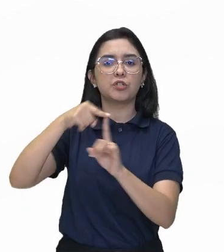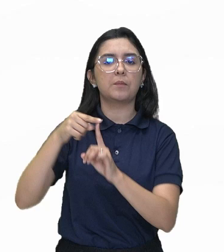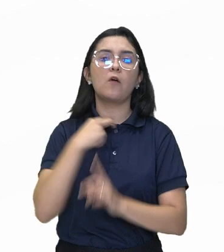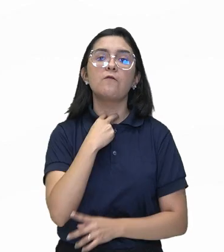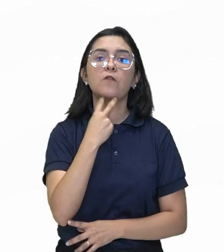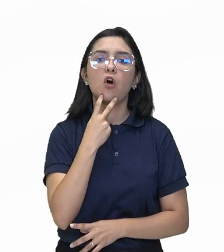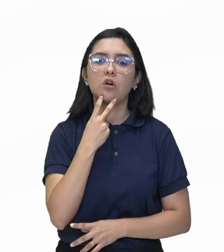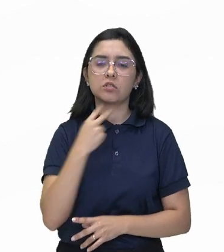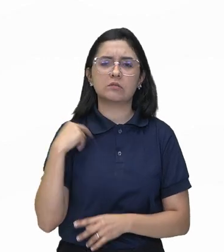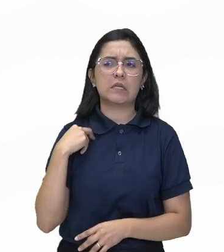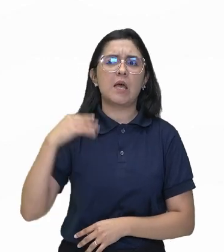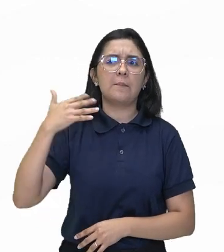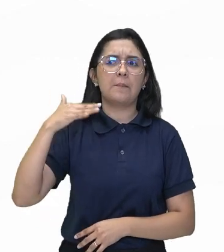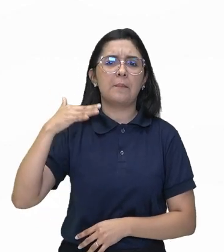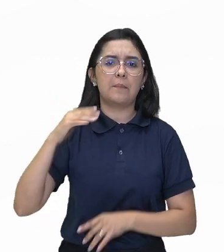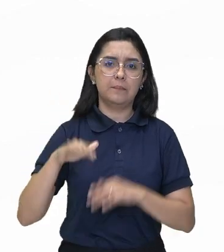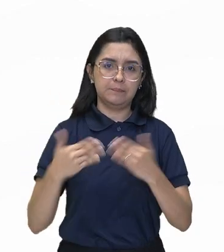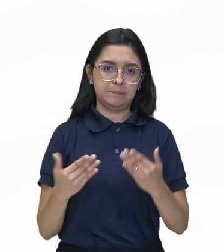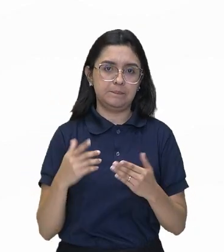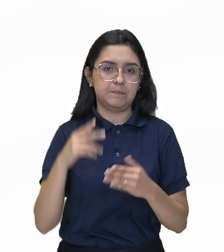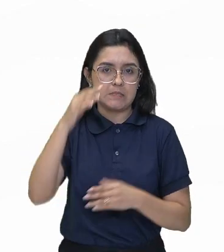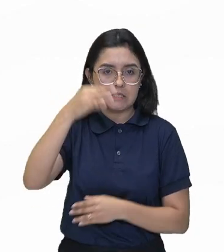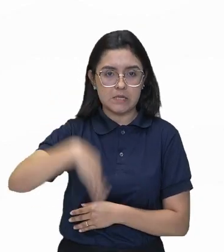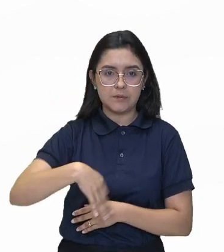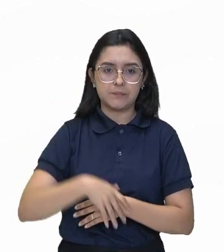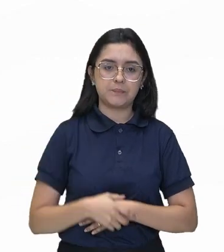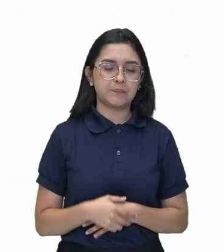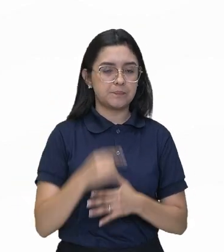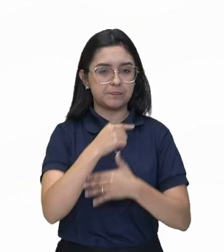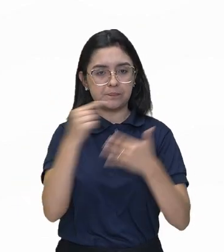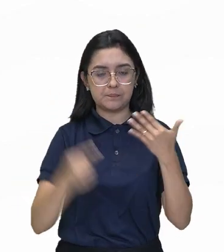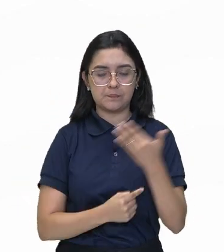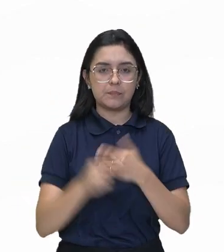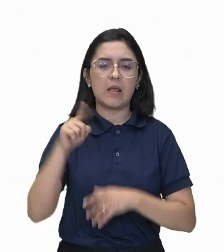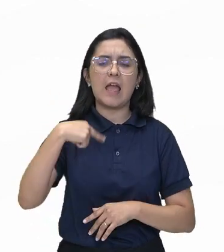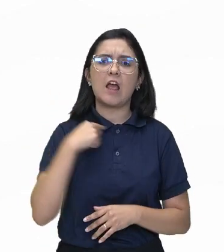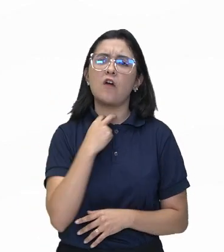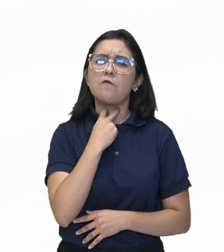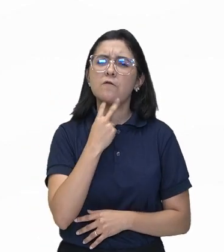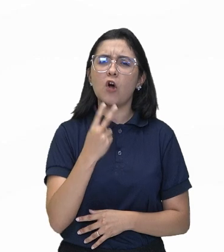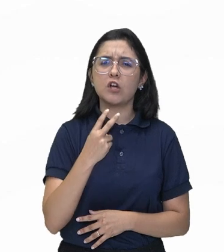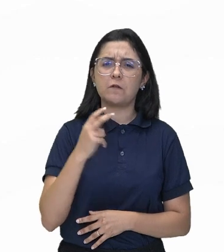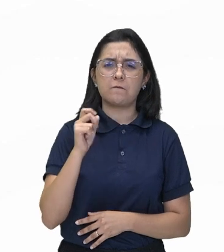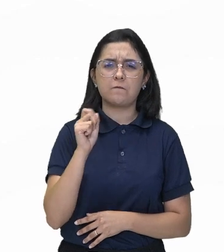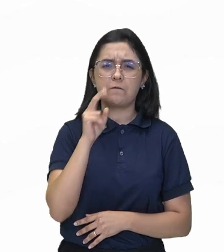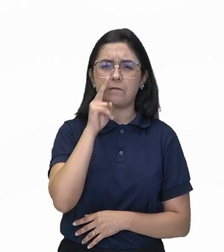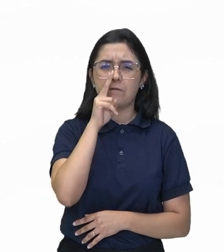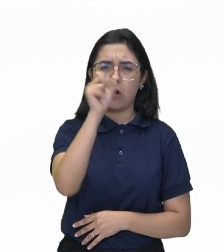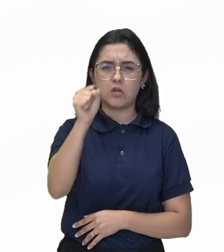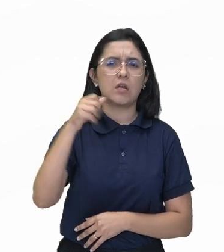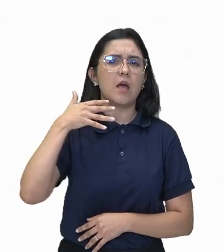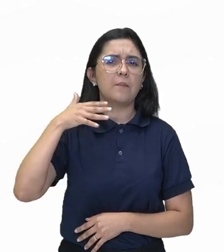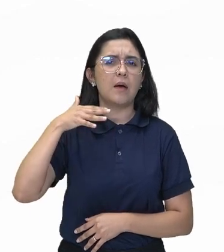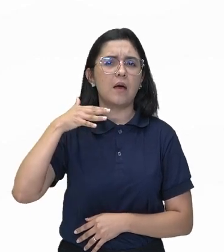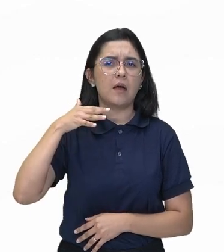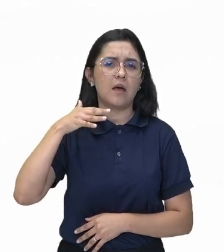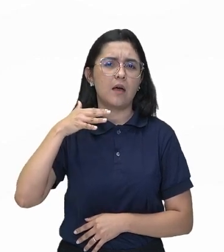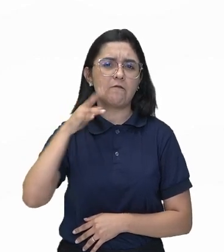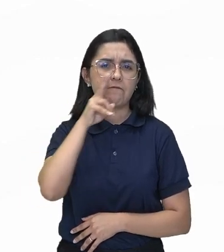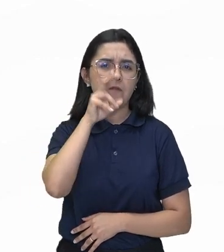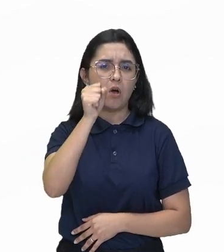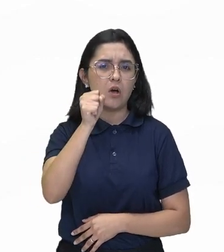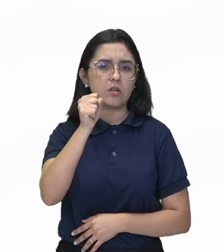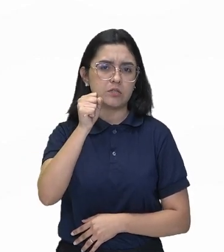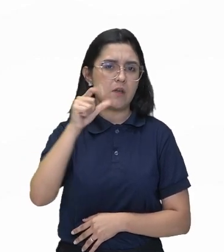Então, nós temos sopranos, contraltos, tenores e baixo. É aquela voz mais aguda, aquela voz mais grave, né? Então, elas